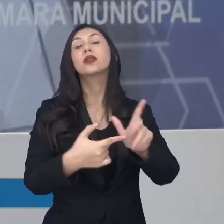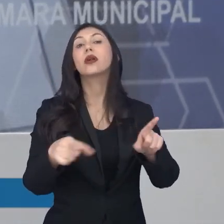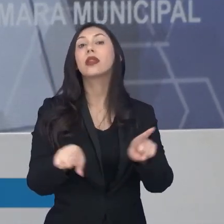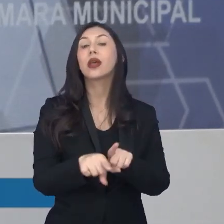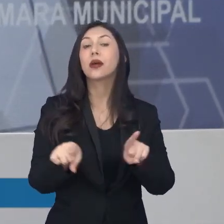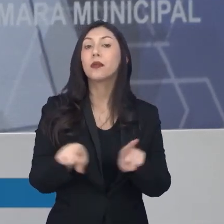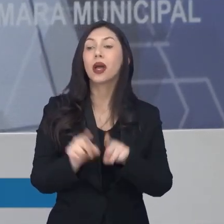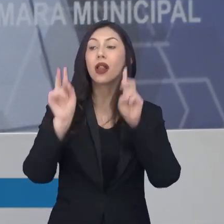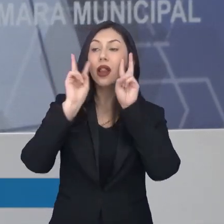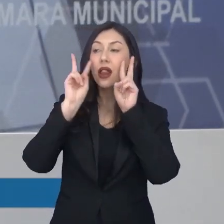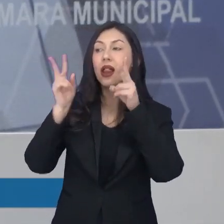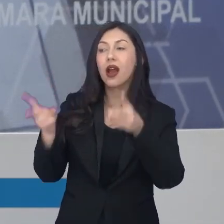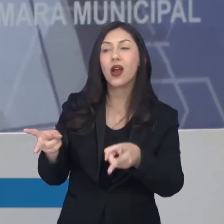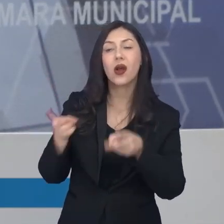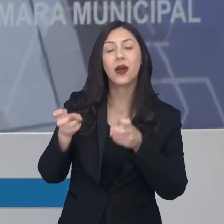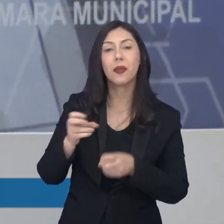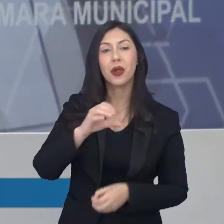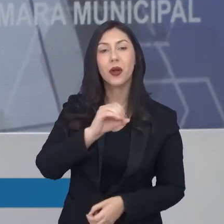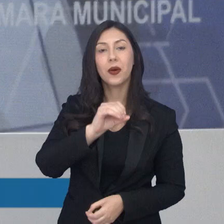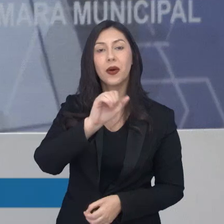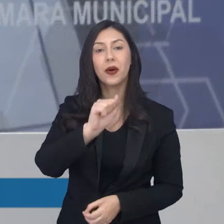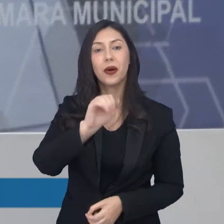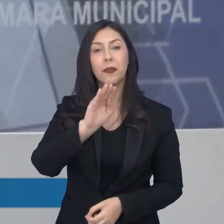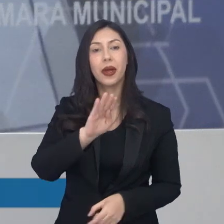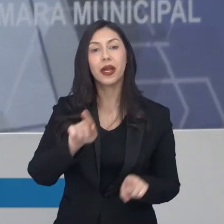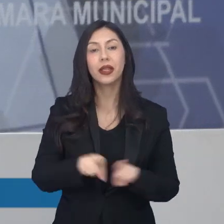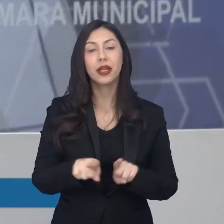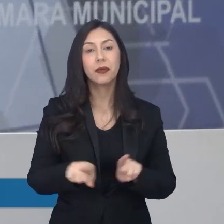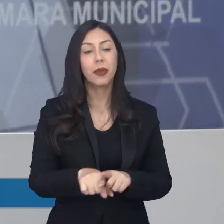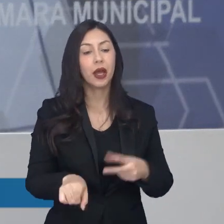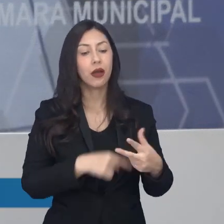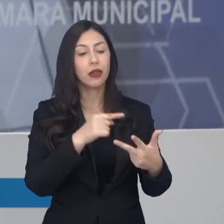também reconhecido pela OAB e pelo ENAD.